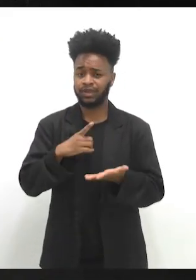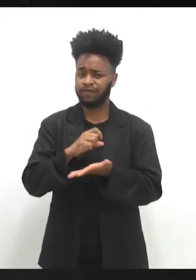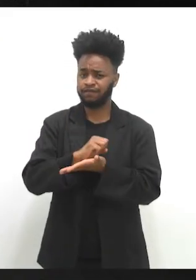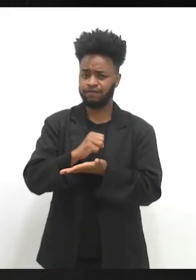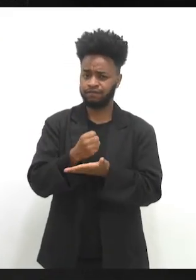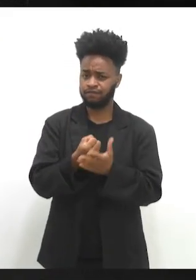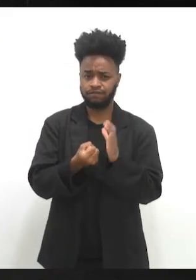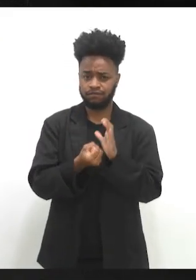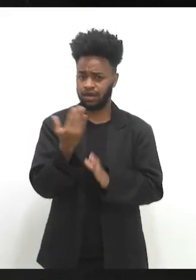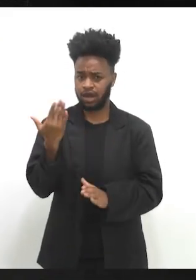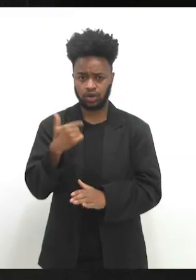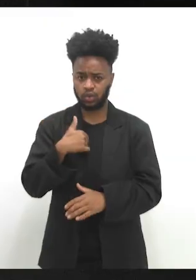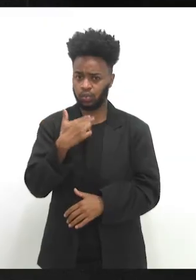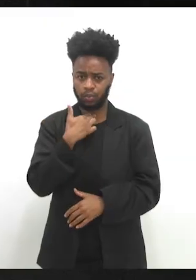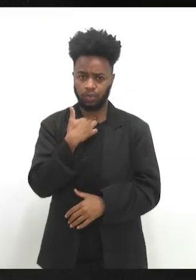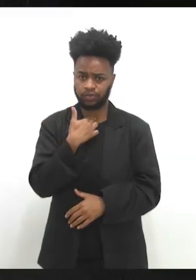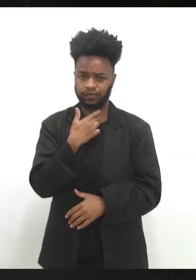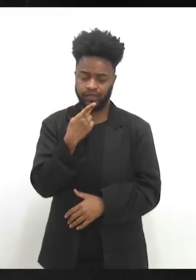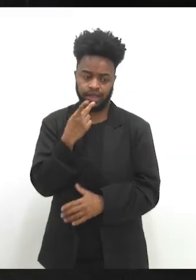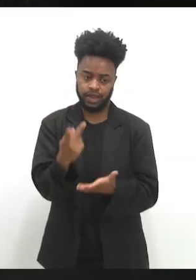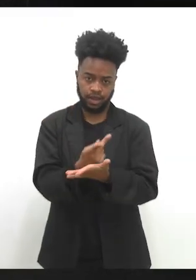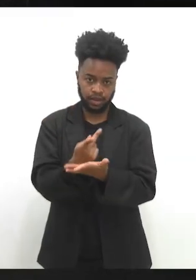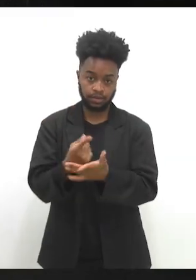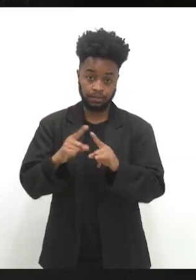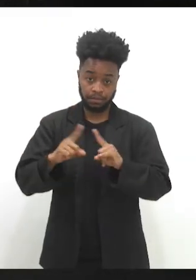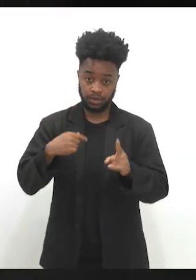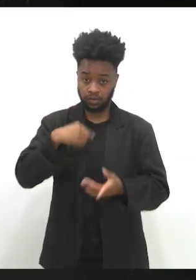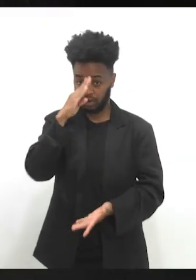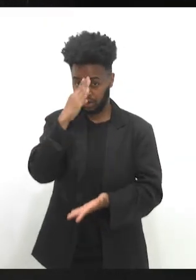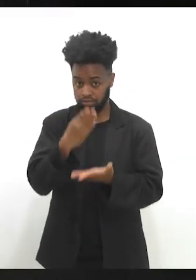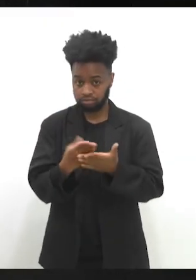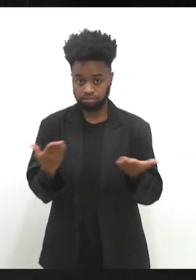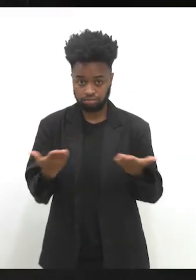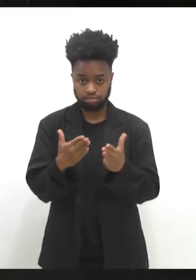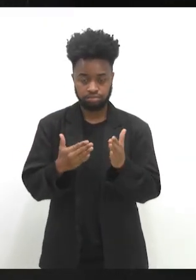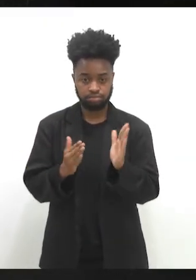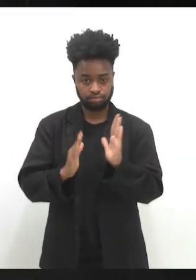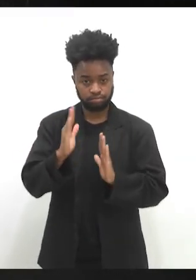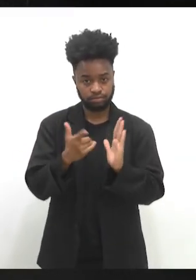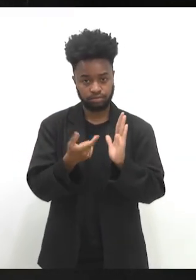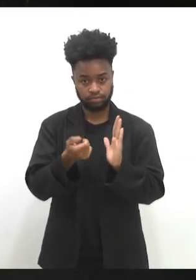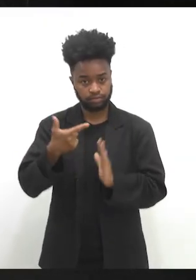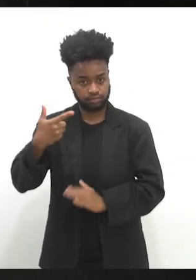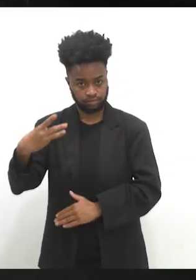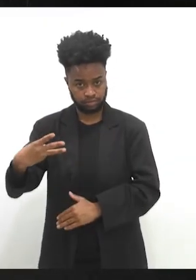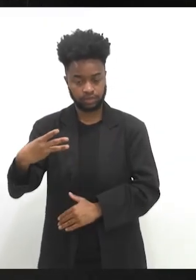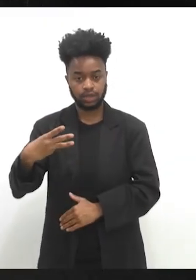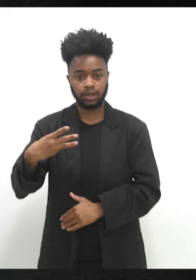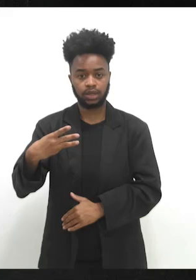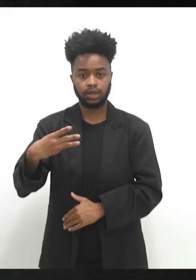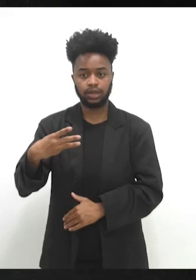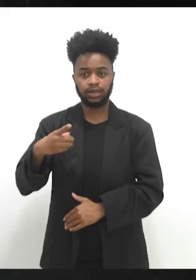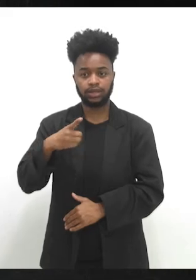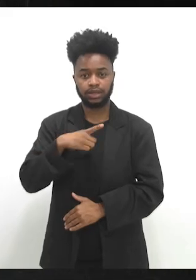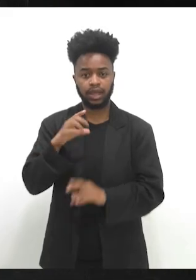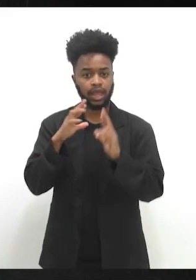tiveram muitos, assim, eu não posso pecar na minha fala, mas eu acredito que agora, em 2023, a gente teve uma oitiva e